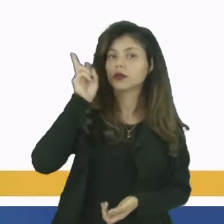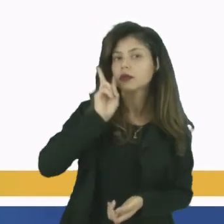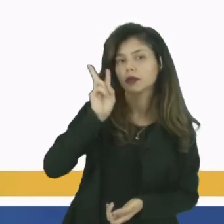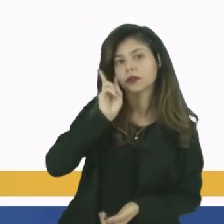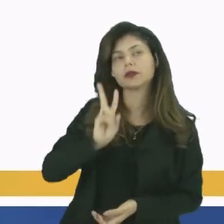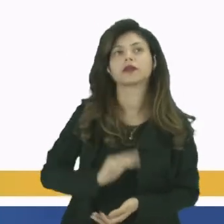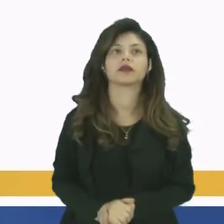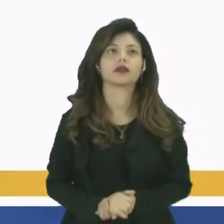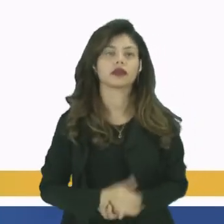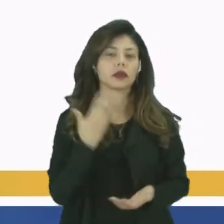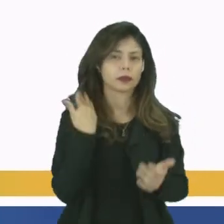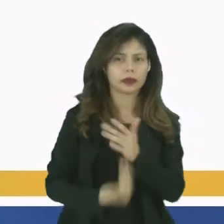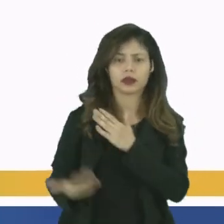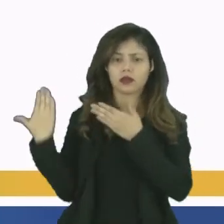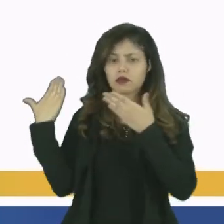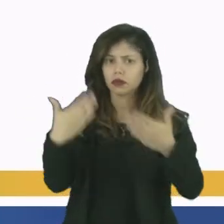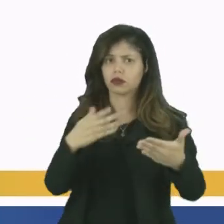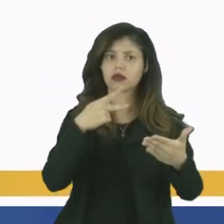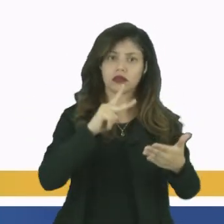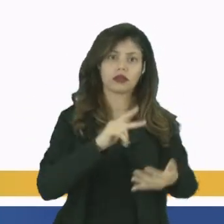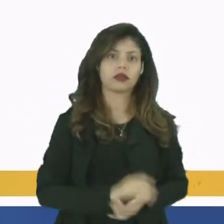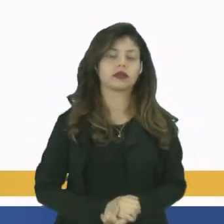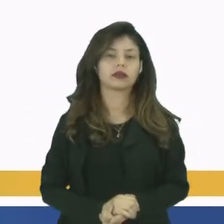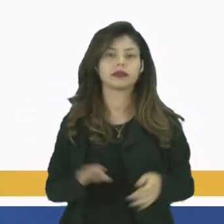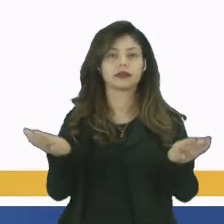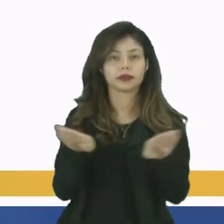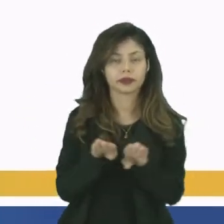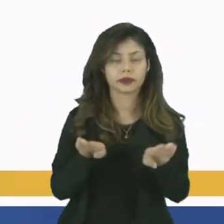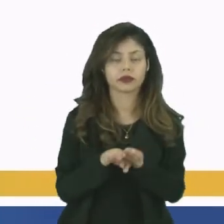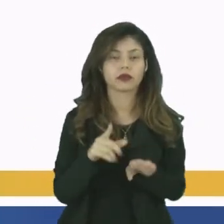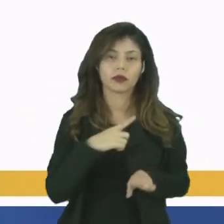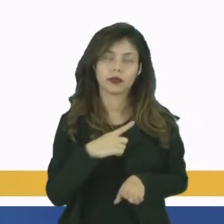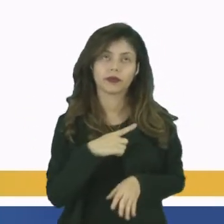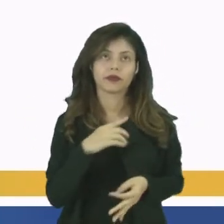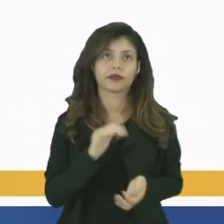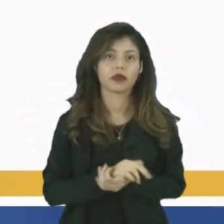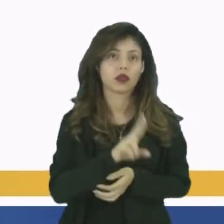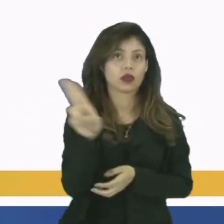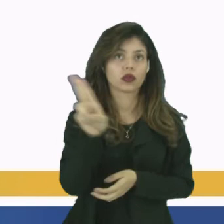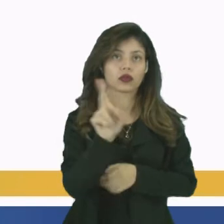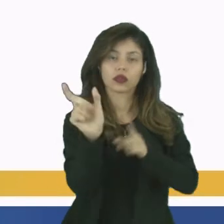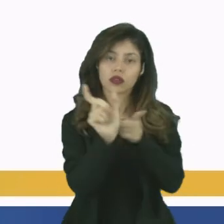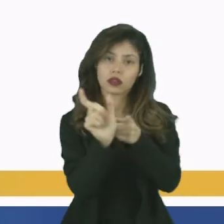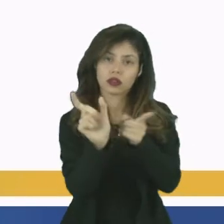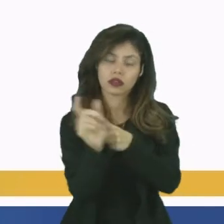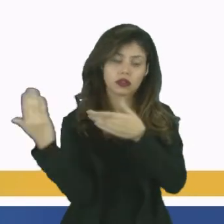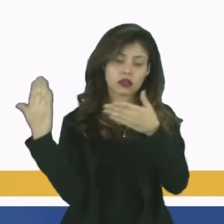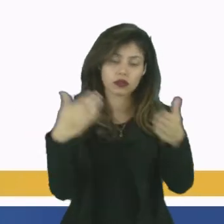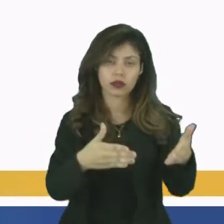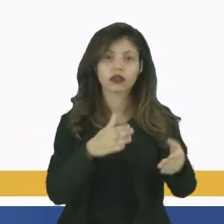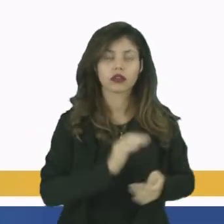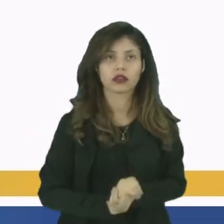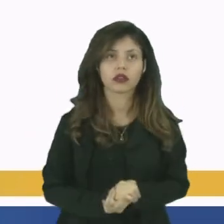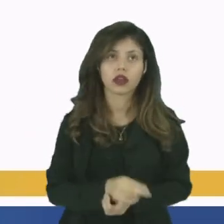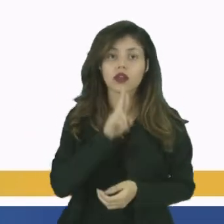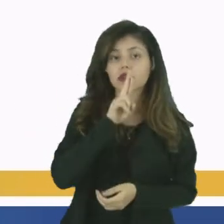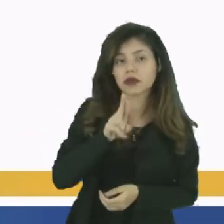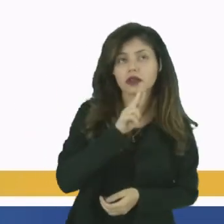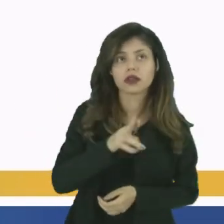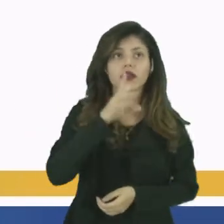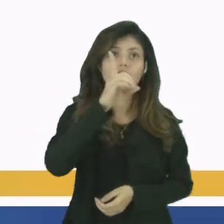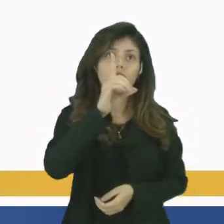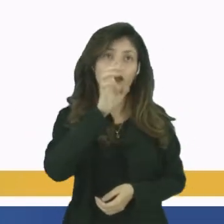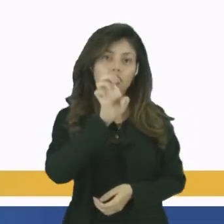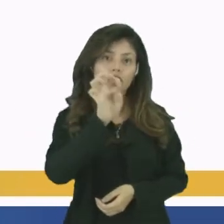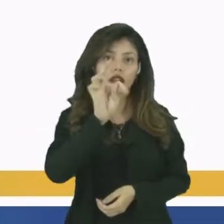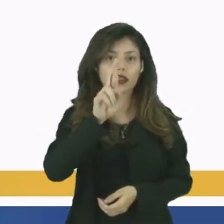relembrar, não perder o foco dela. E aí nós temos a nomenclatura desse determinante. Resolvendo o determinante,